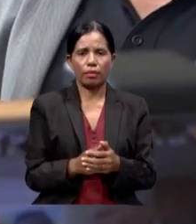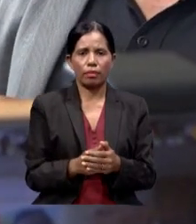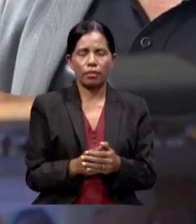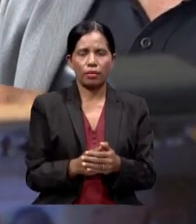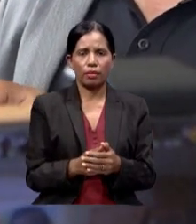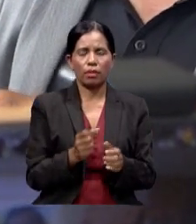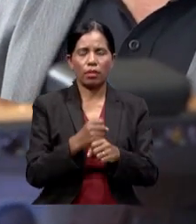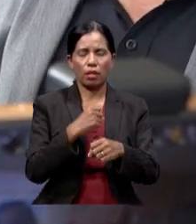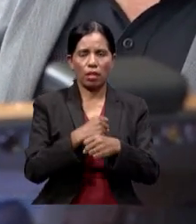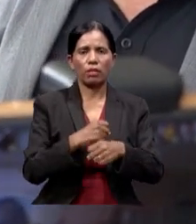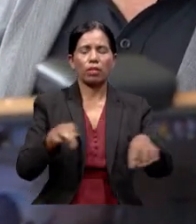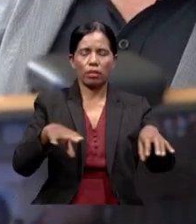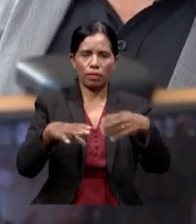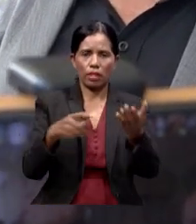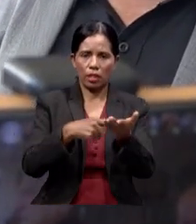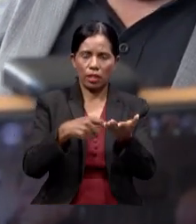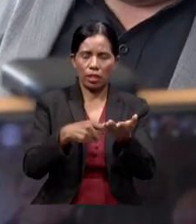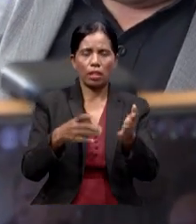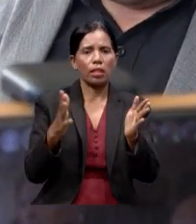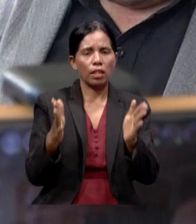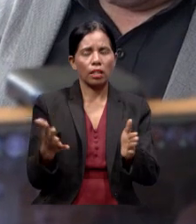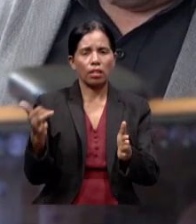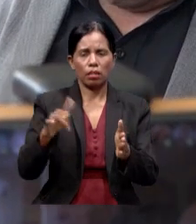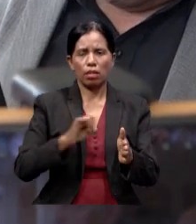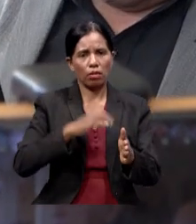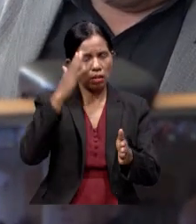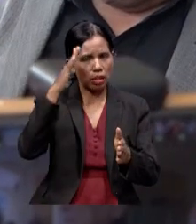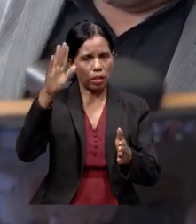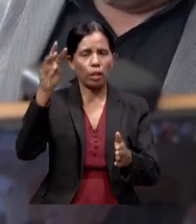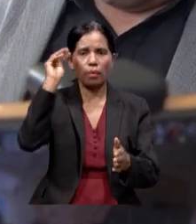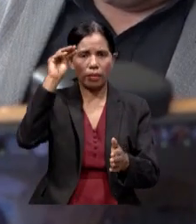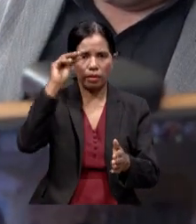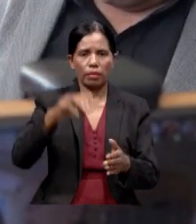Está ao meu serviço, técnico, ao lá tem ser ministro,